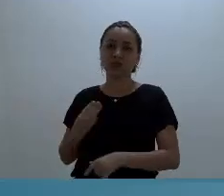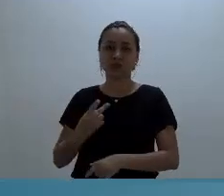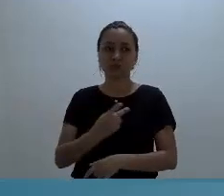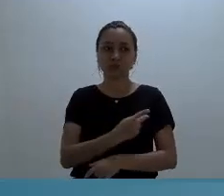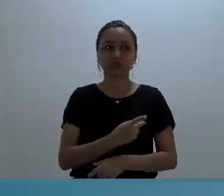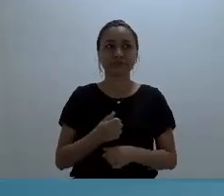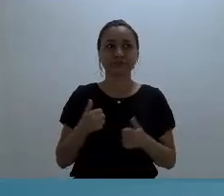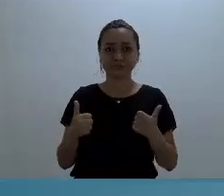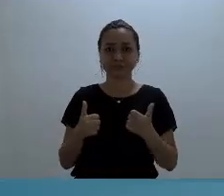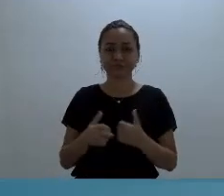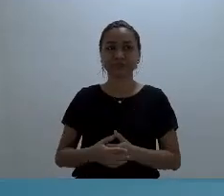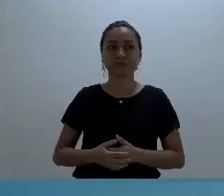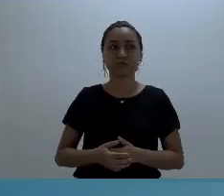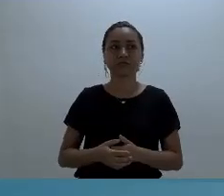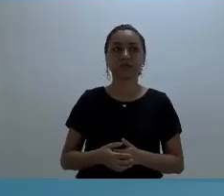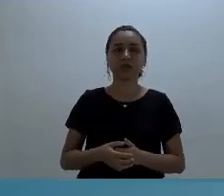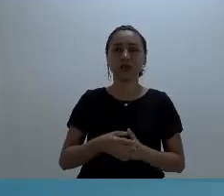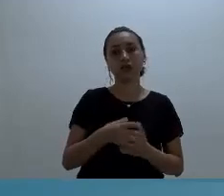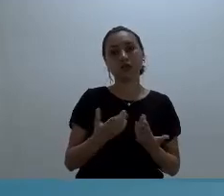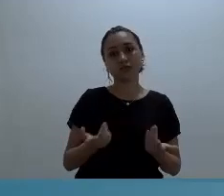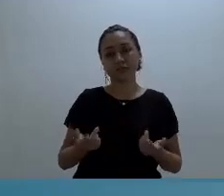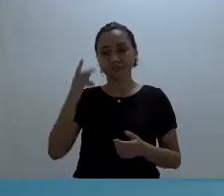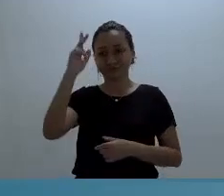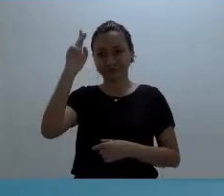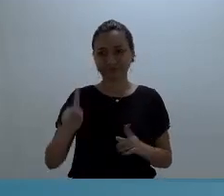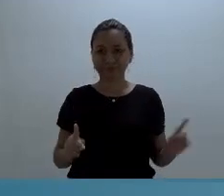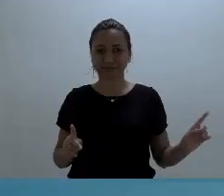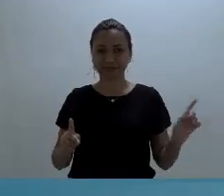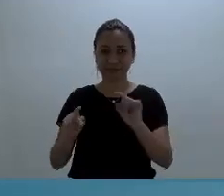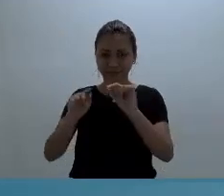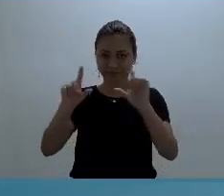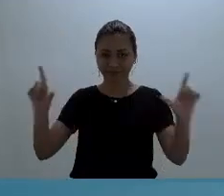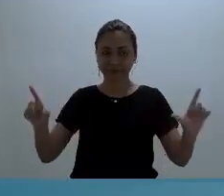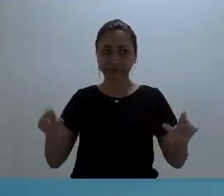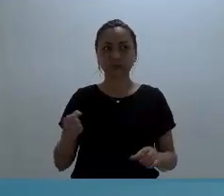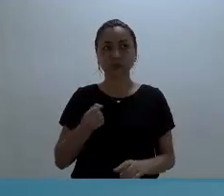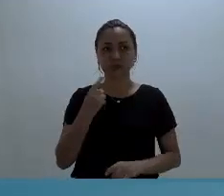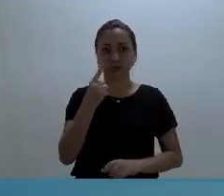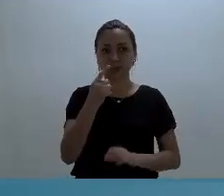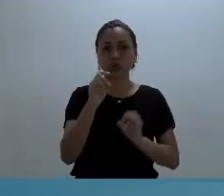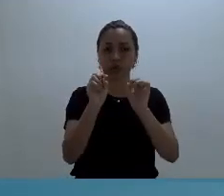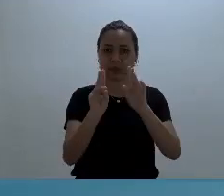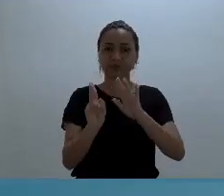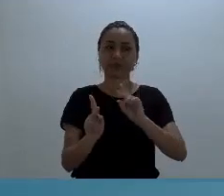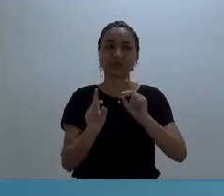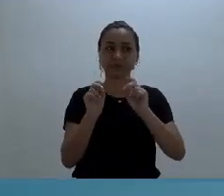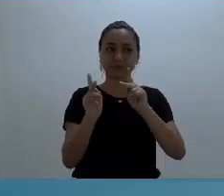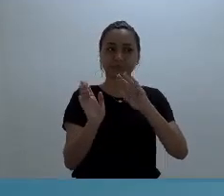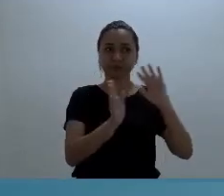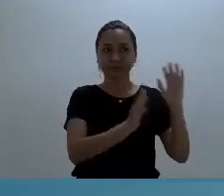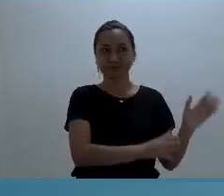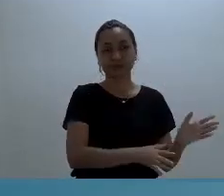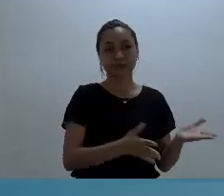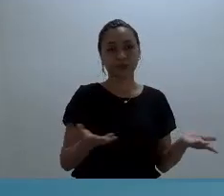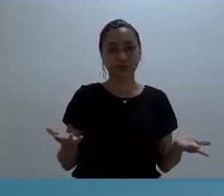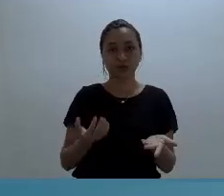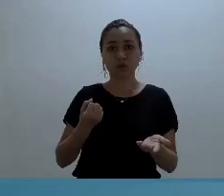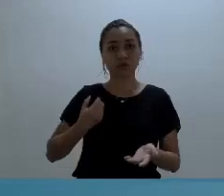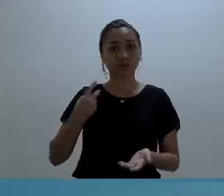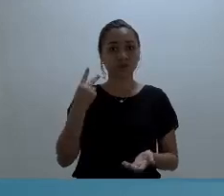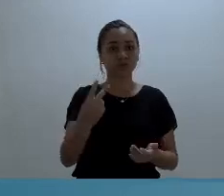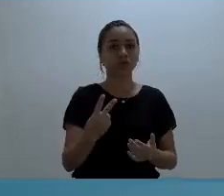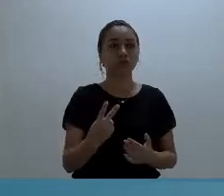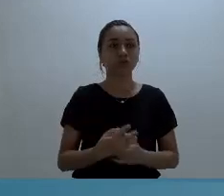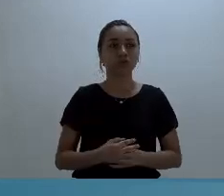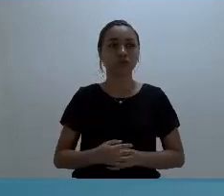O feito de número 2, em razão da ausência de fiscato do bairro Leopino, a Leopina Germana, que está dentro, está